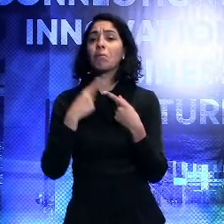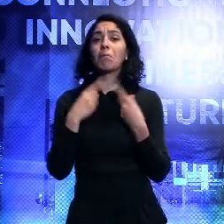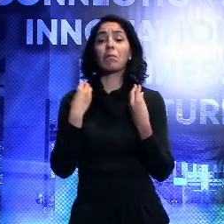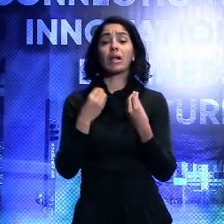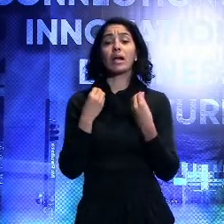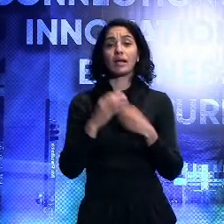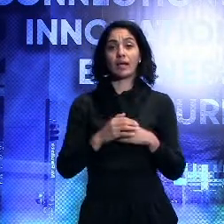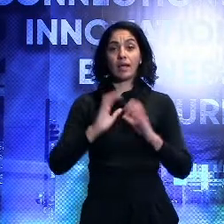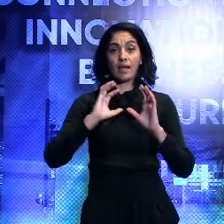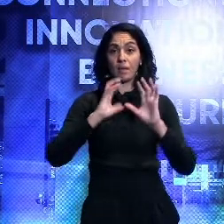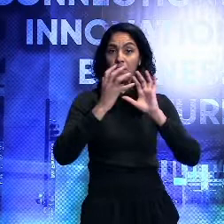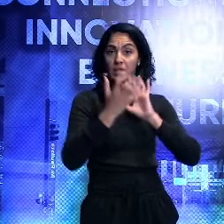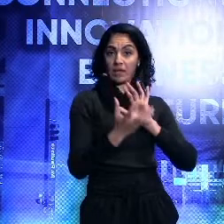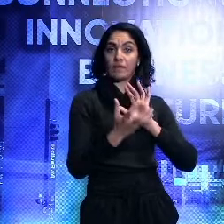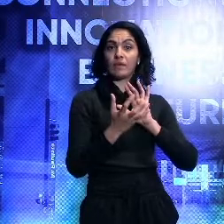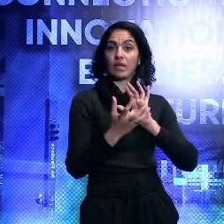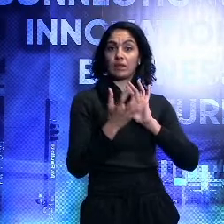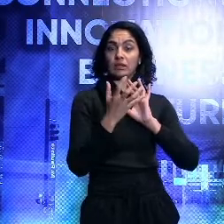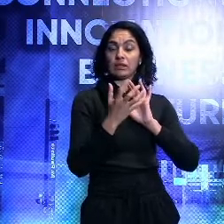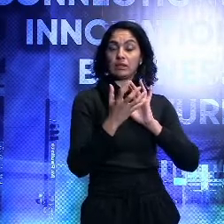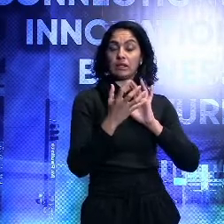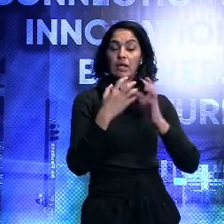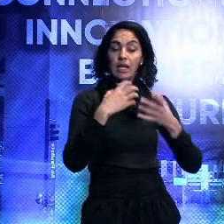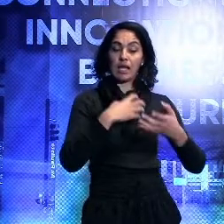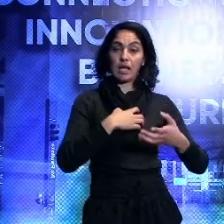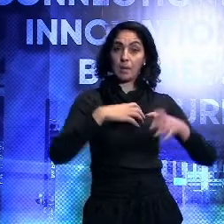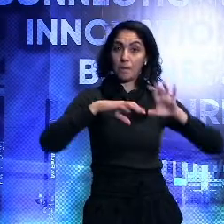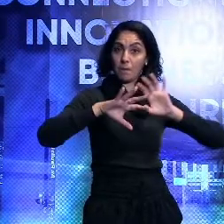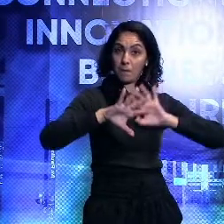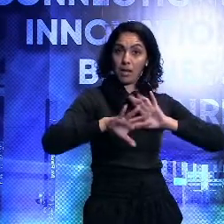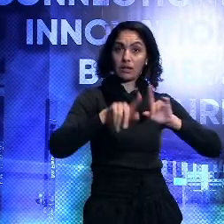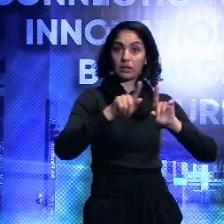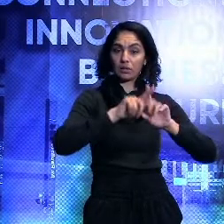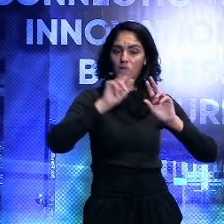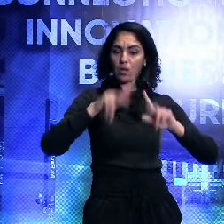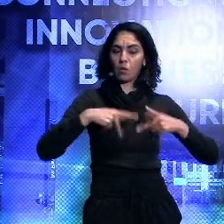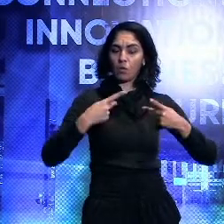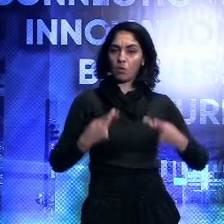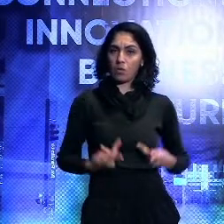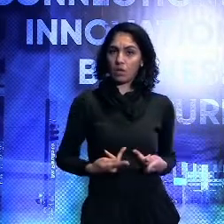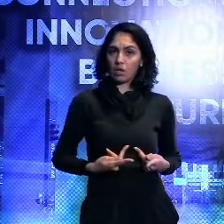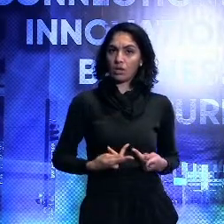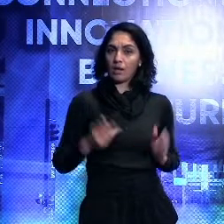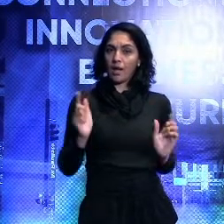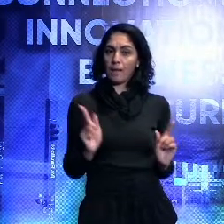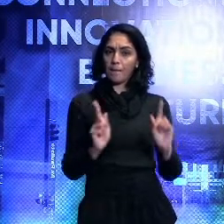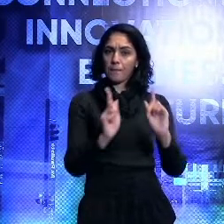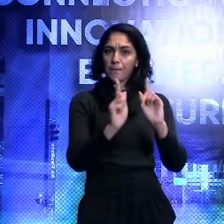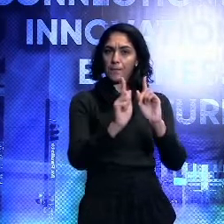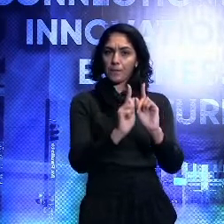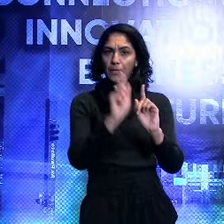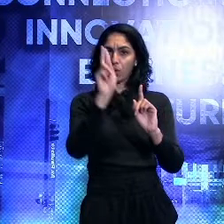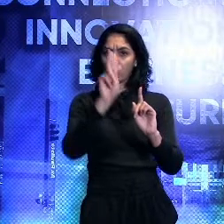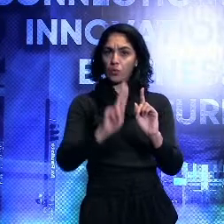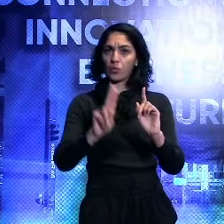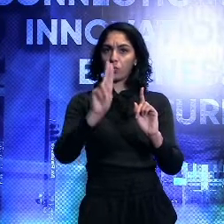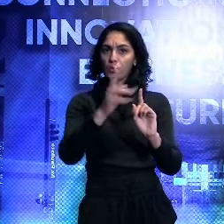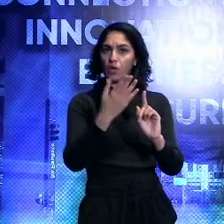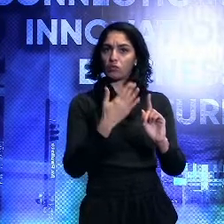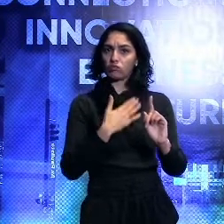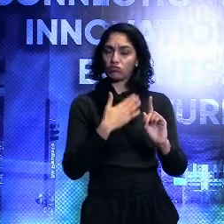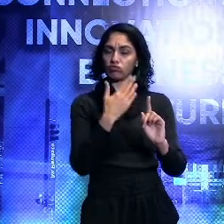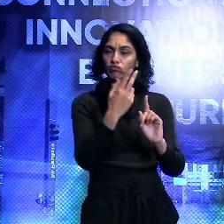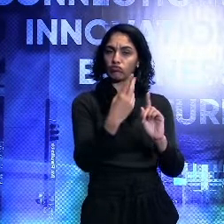e humanizada, ou seja, ela aproxima o usuário da gente, né? Agregando narrativas aos